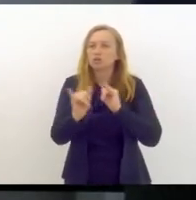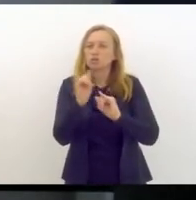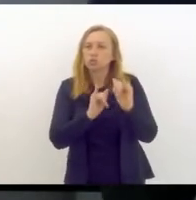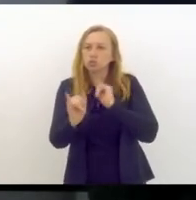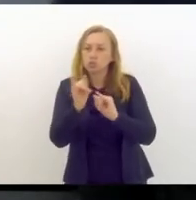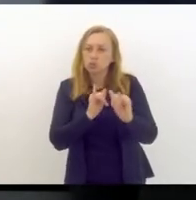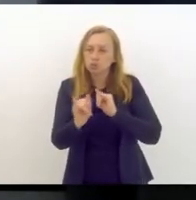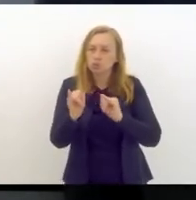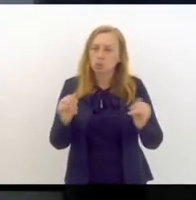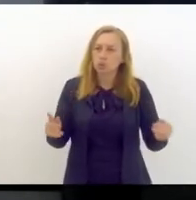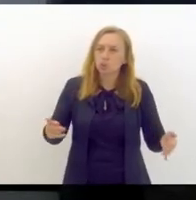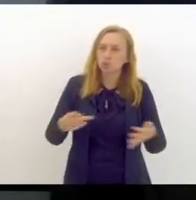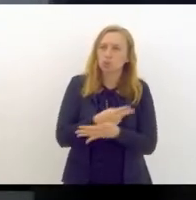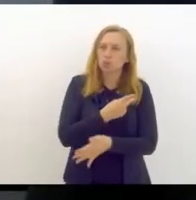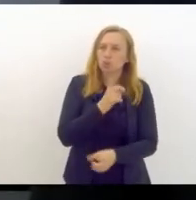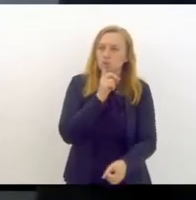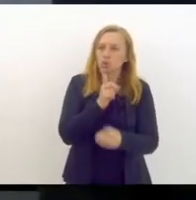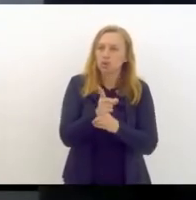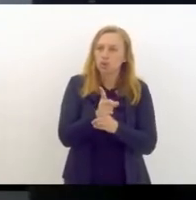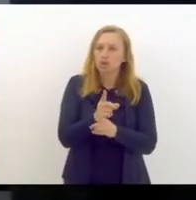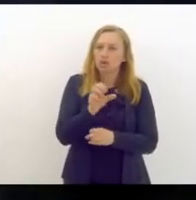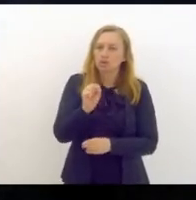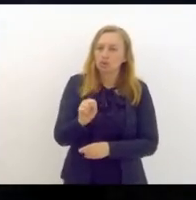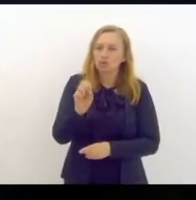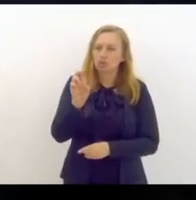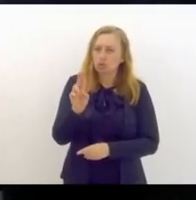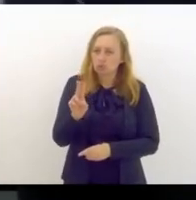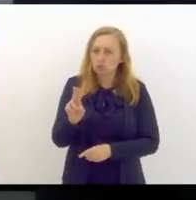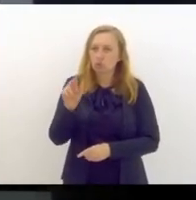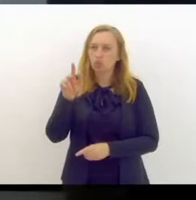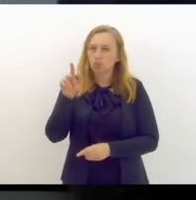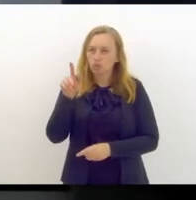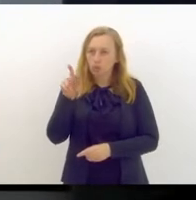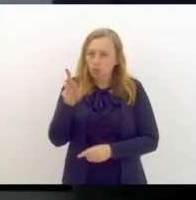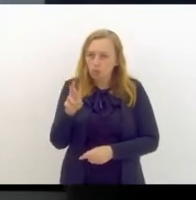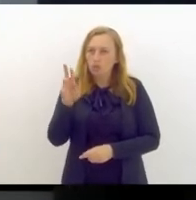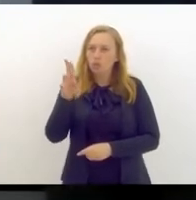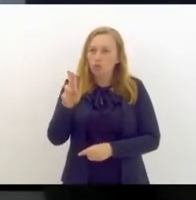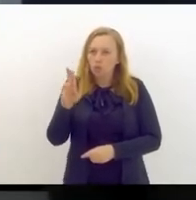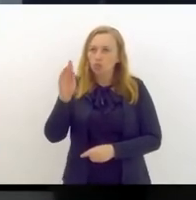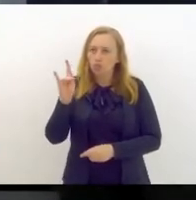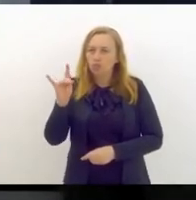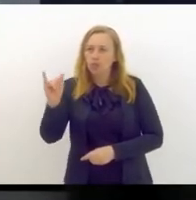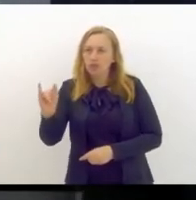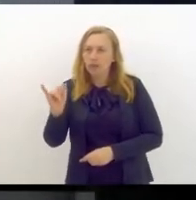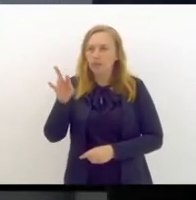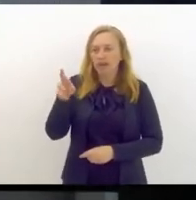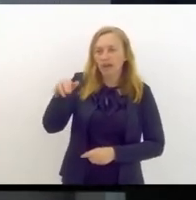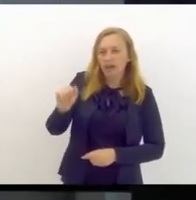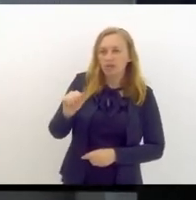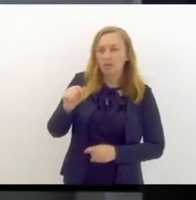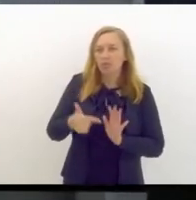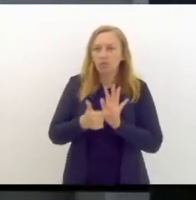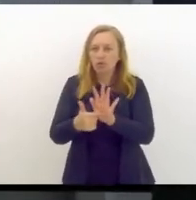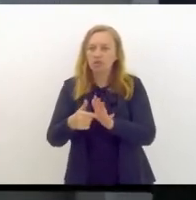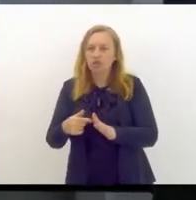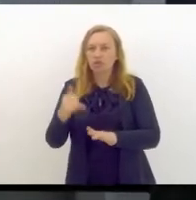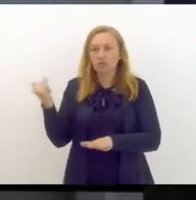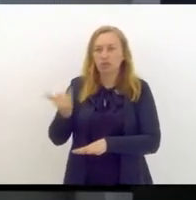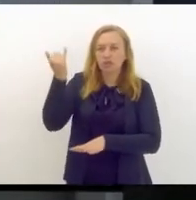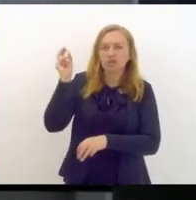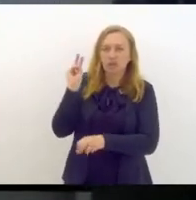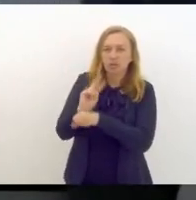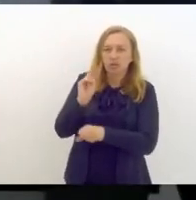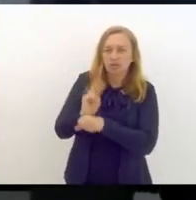da ocorrência achada do surubim do Paraíba lá naquele trecho. Isso reforça cada vez mais a importância de proteção do Refúgio